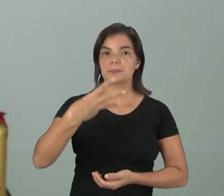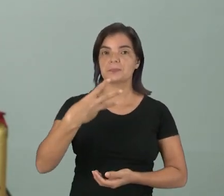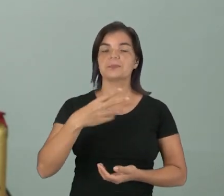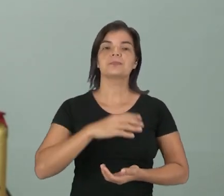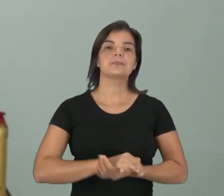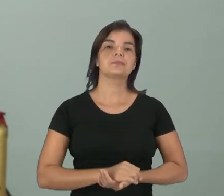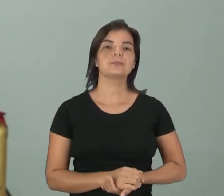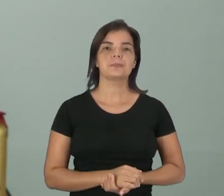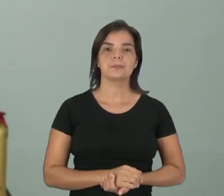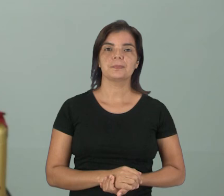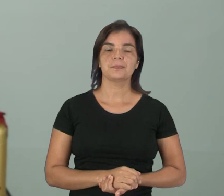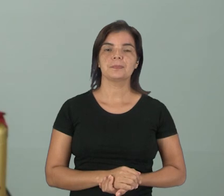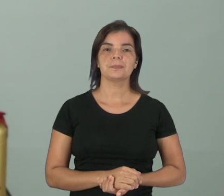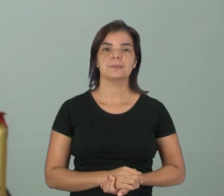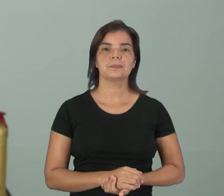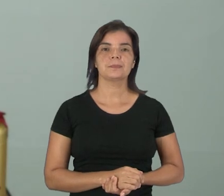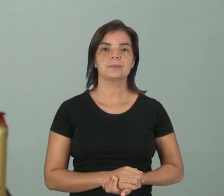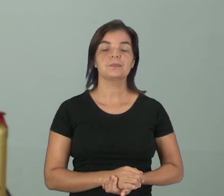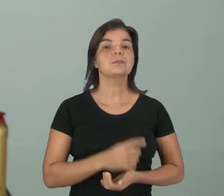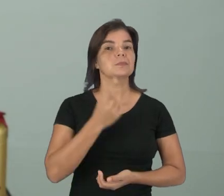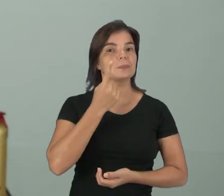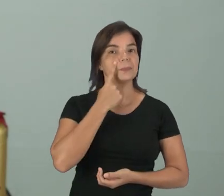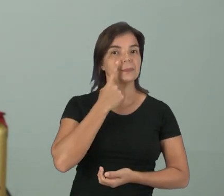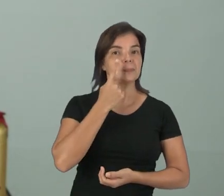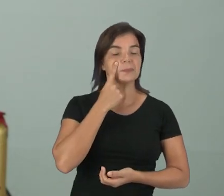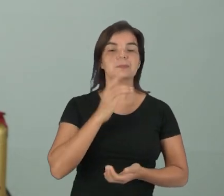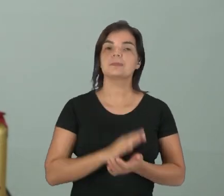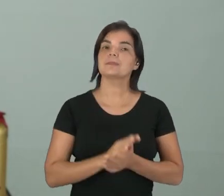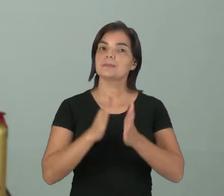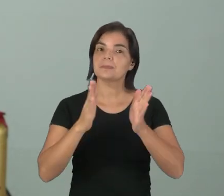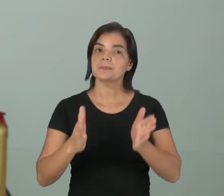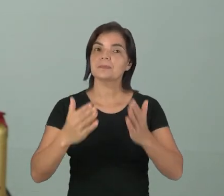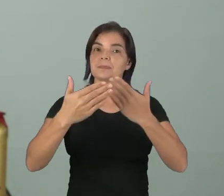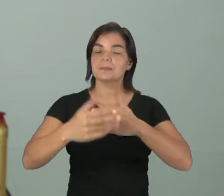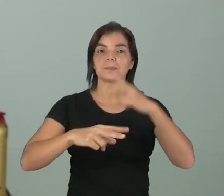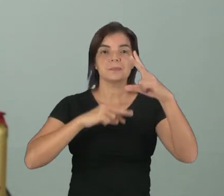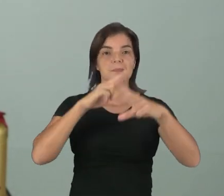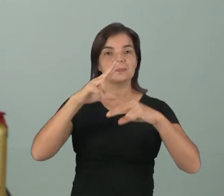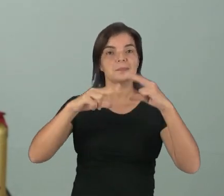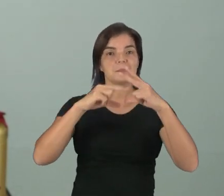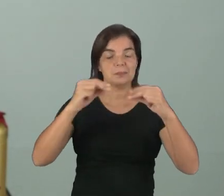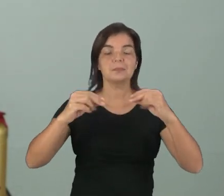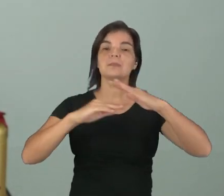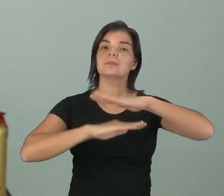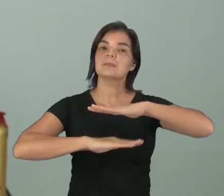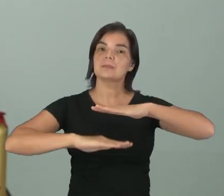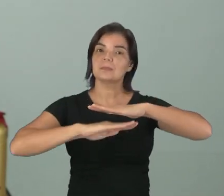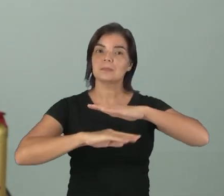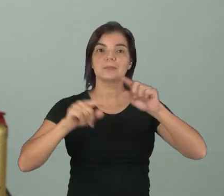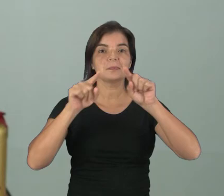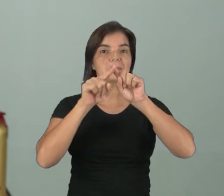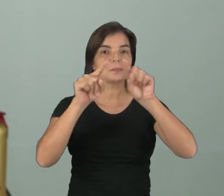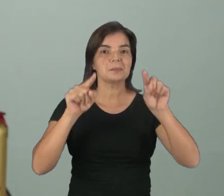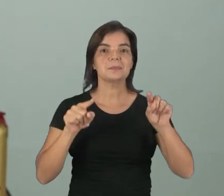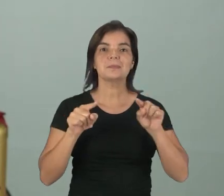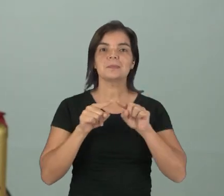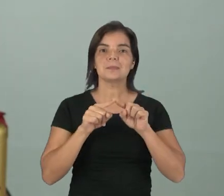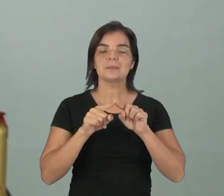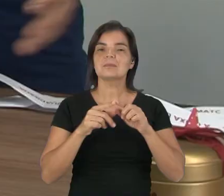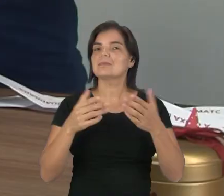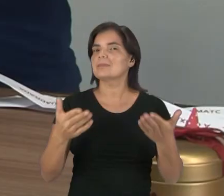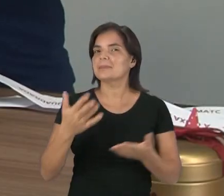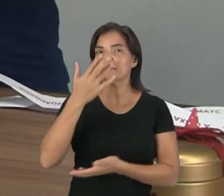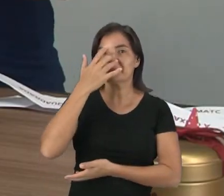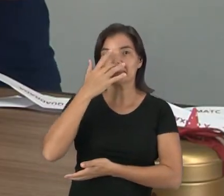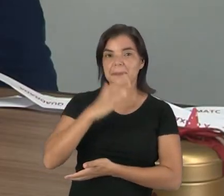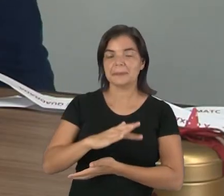enigma. Vamos ver o que diz. Olha só, a caixa do presente tem base quadrada. E